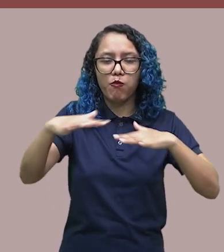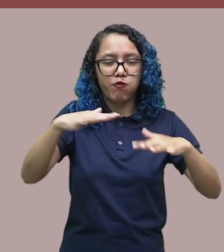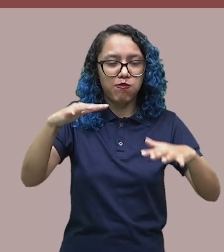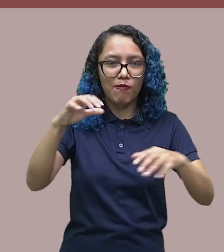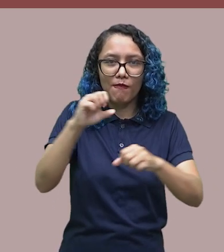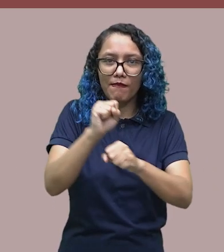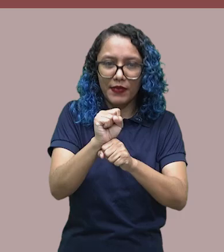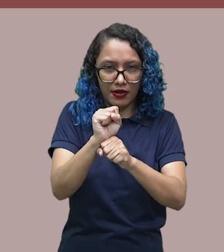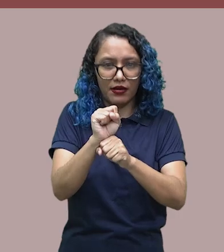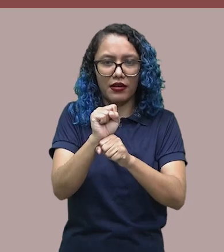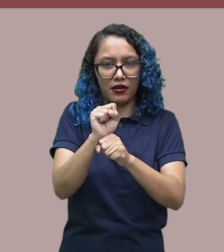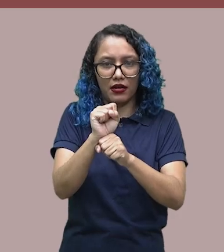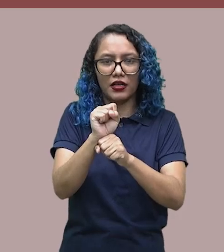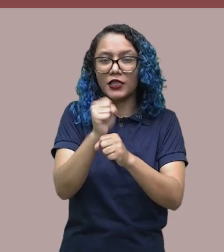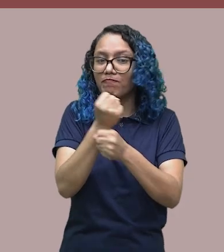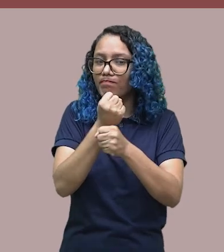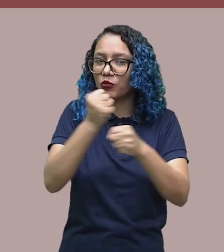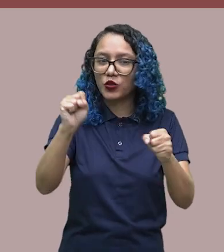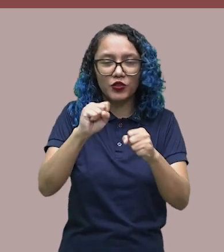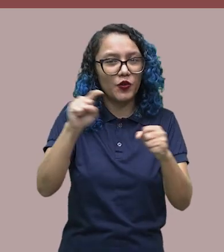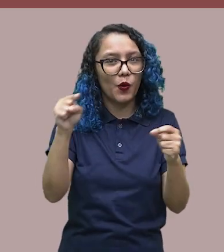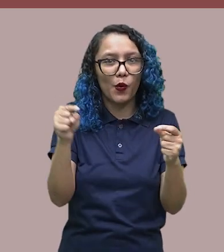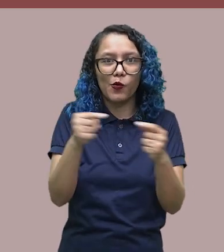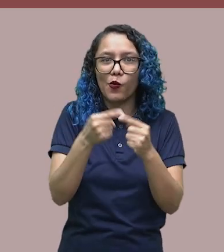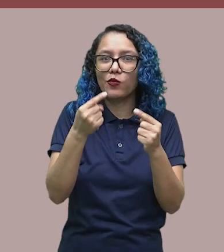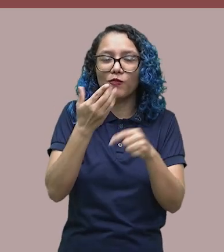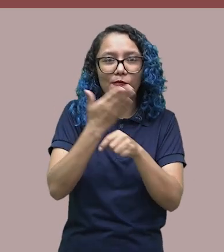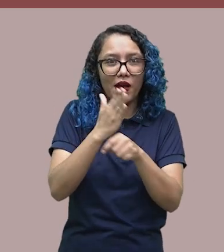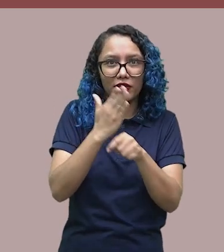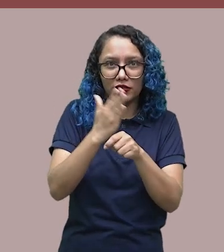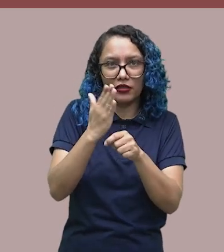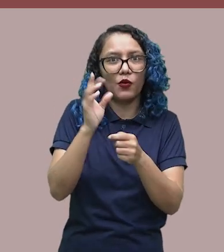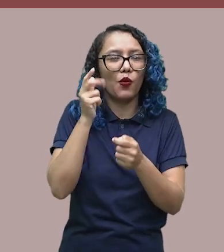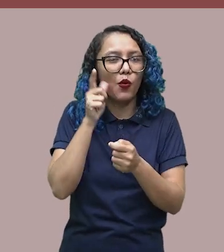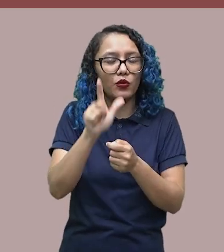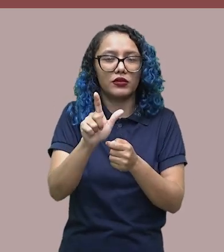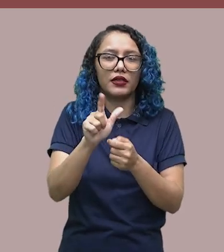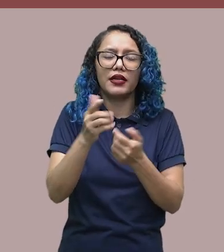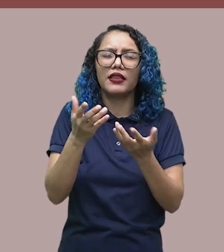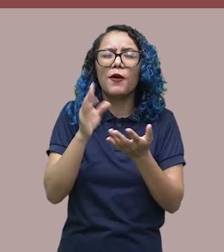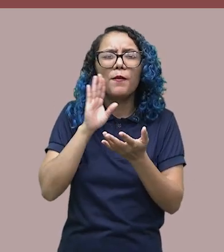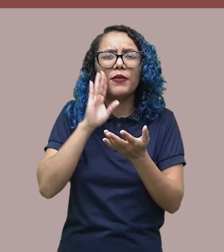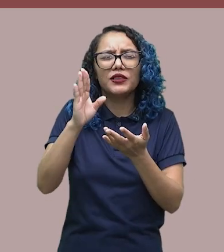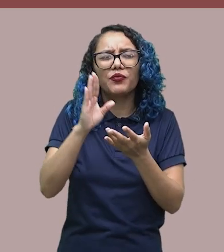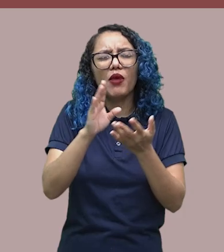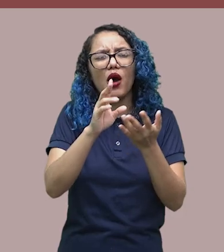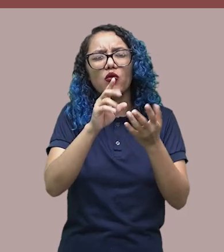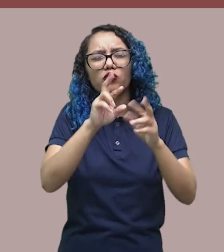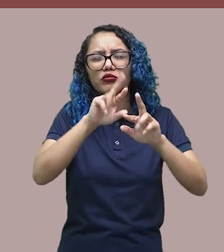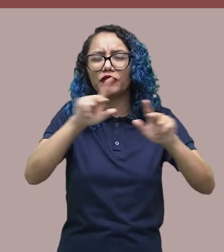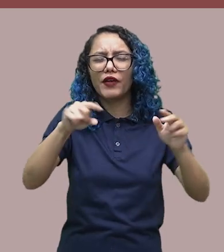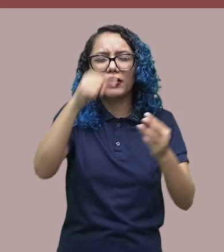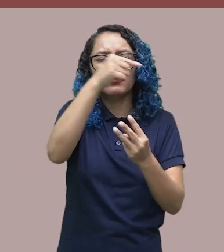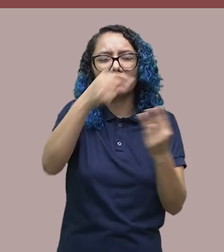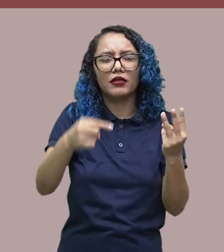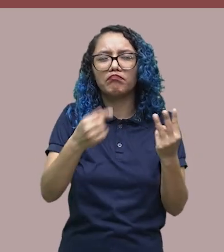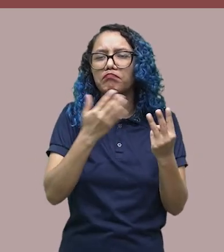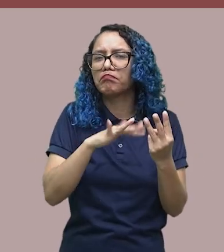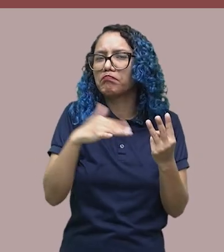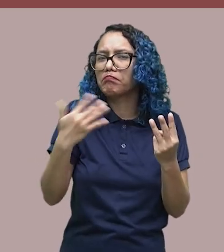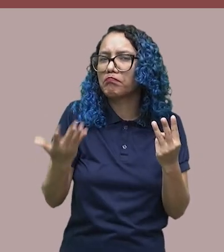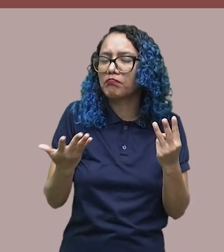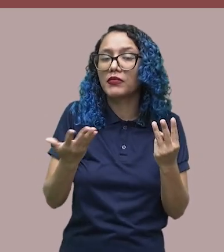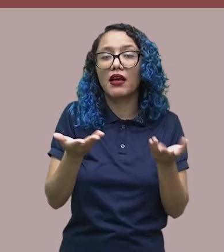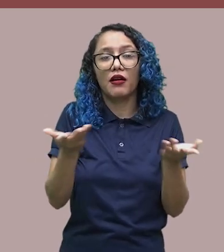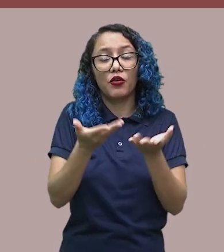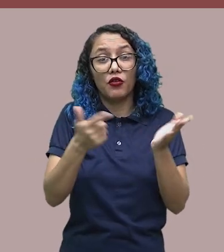cessa? É impossível atingir esse valor na prática. Então, qual a principal diferença entre essas escalas?